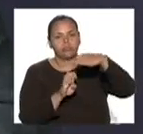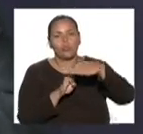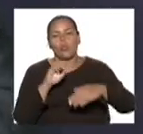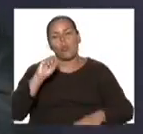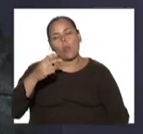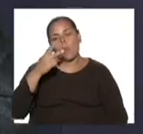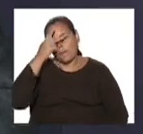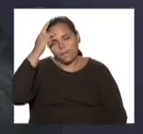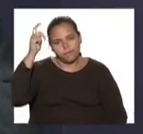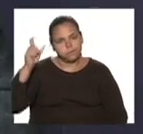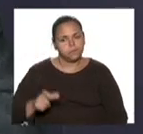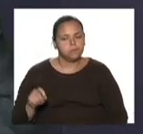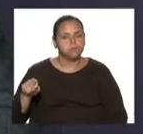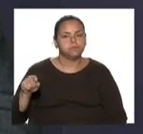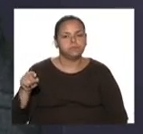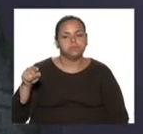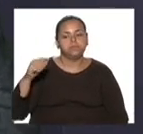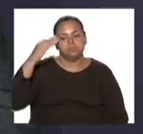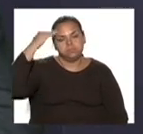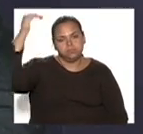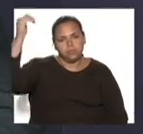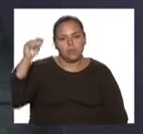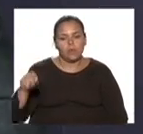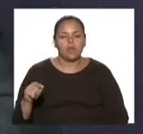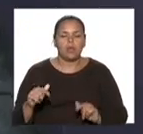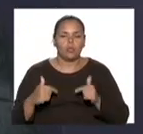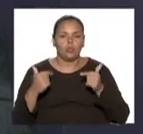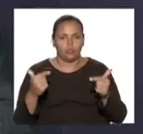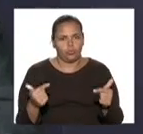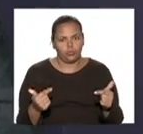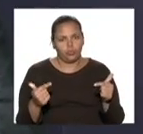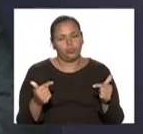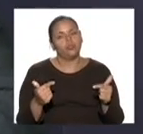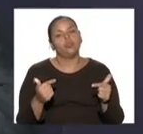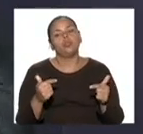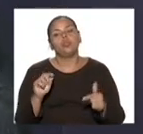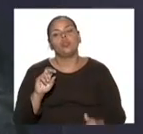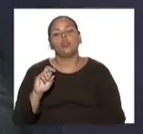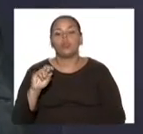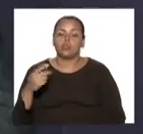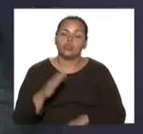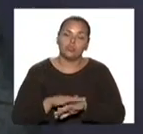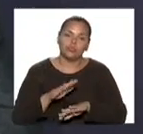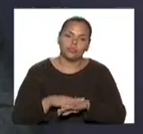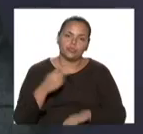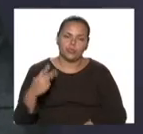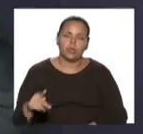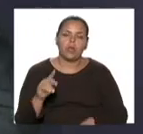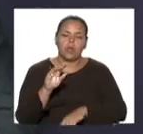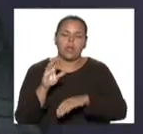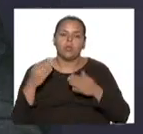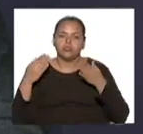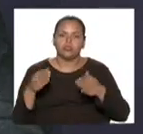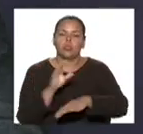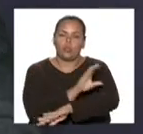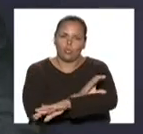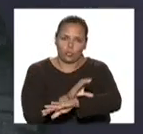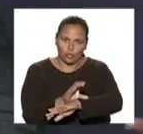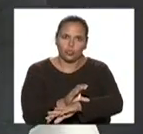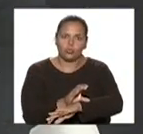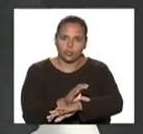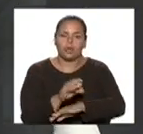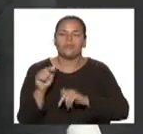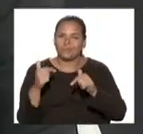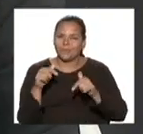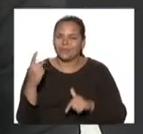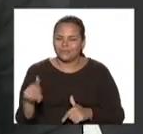órgão, ou daquela pessoa, daquela entidade, pela sua atuação e pela sua atividade no campo da cultura. Pela